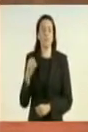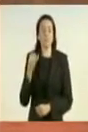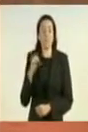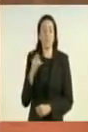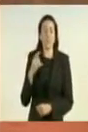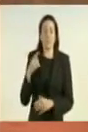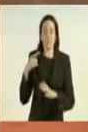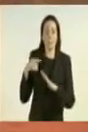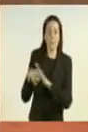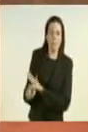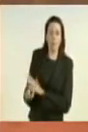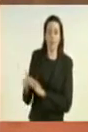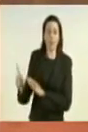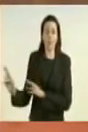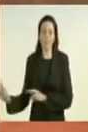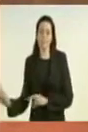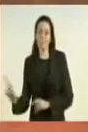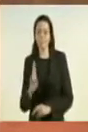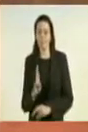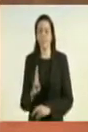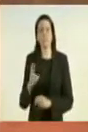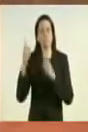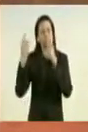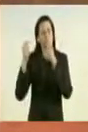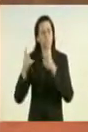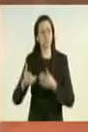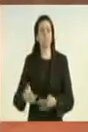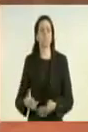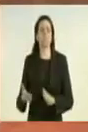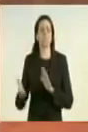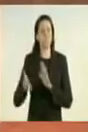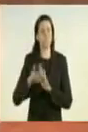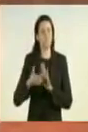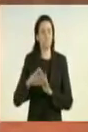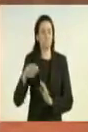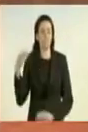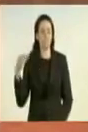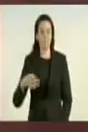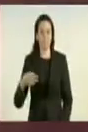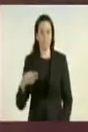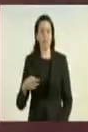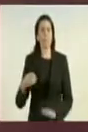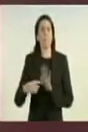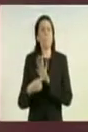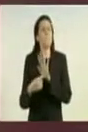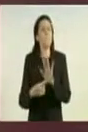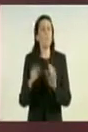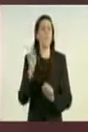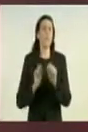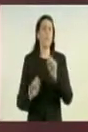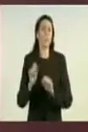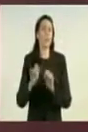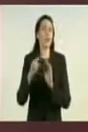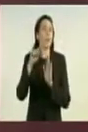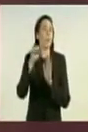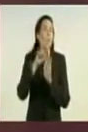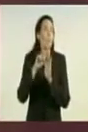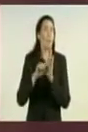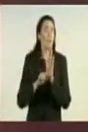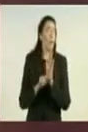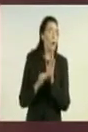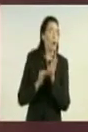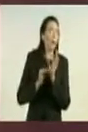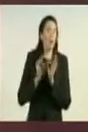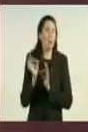sem titubear, deu uma verdadeira aula, e mostrou justamente o planejamento da gestão estadual